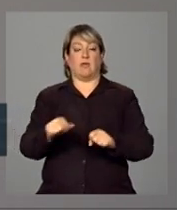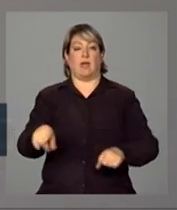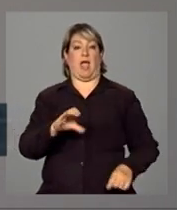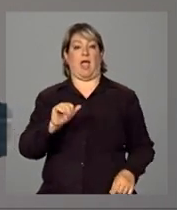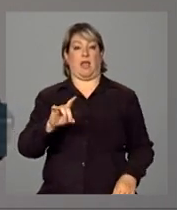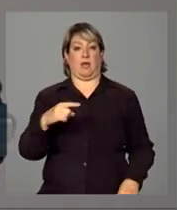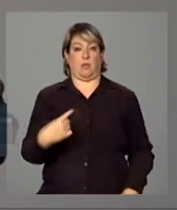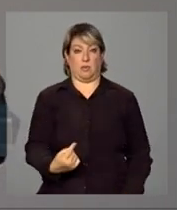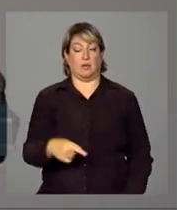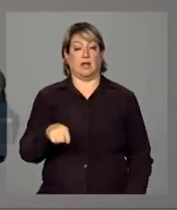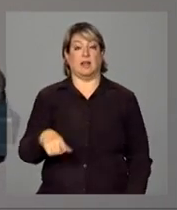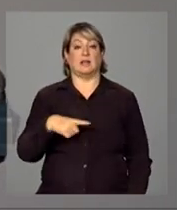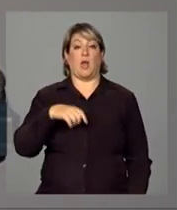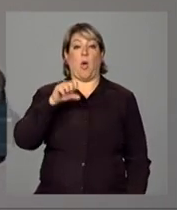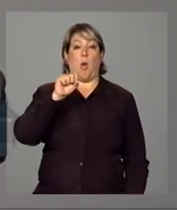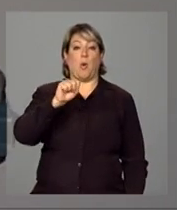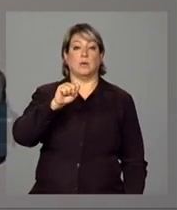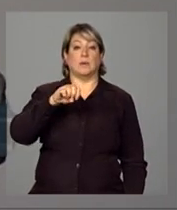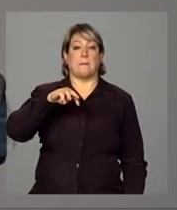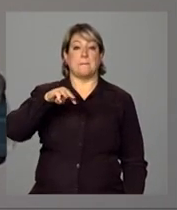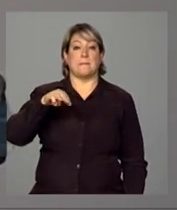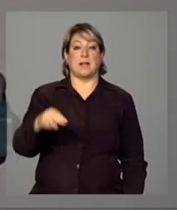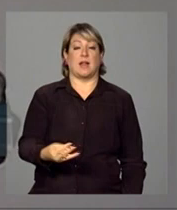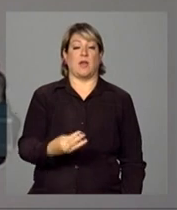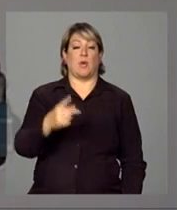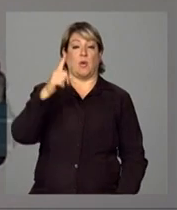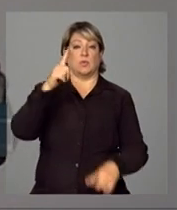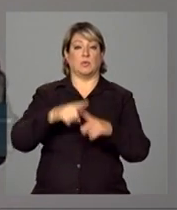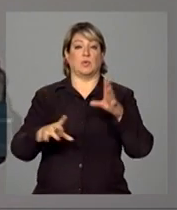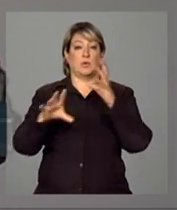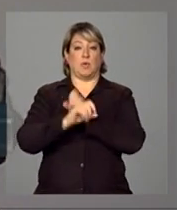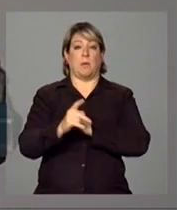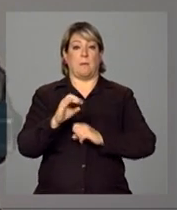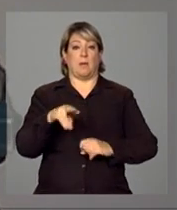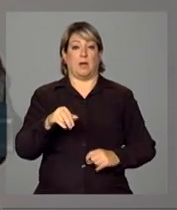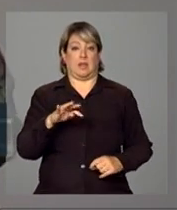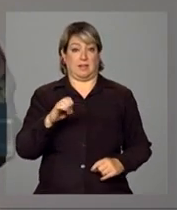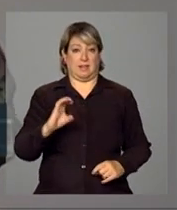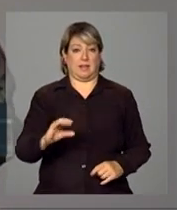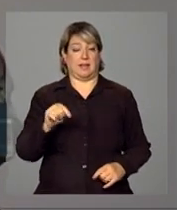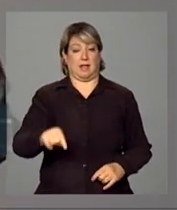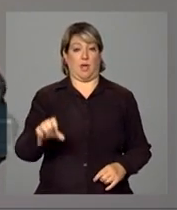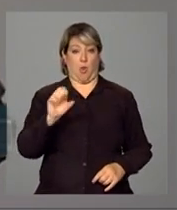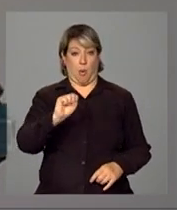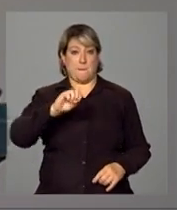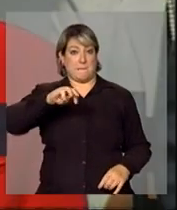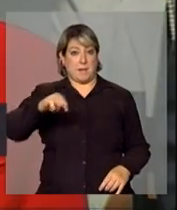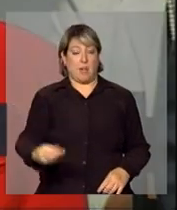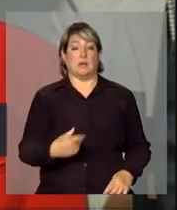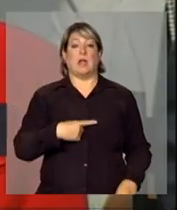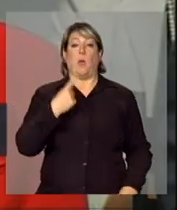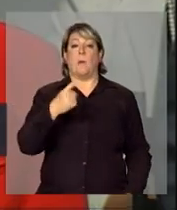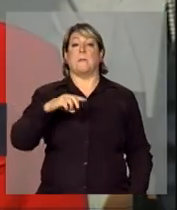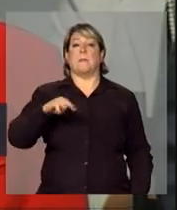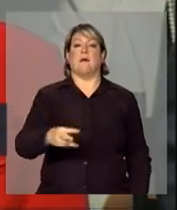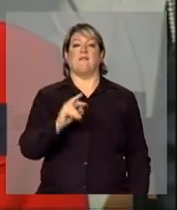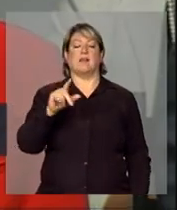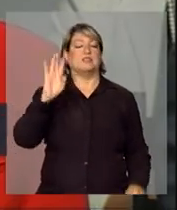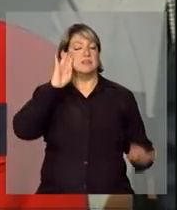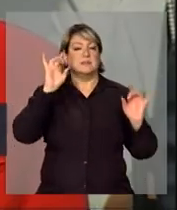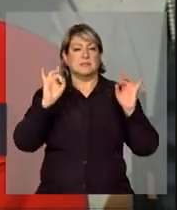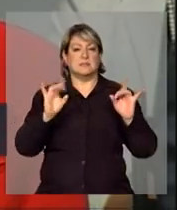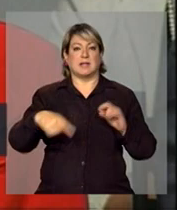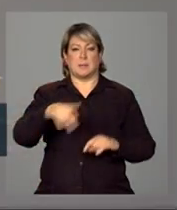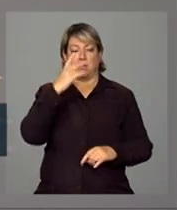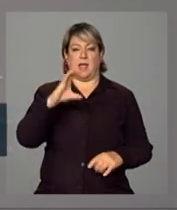Cadastro Único. São 8 milhões no total do Pronatec, e desses 8 milhões, 1 milhão de vagas é exclusiva para trabalhadores